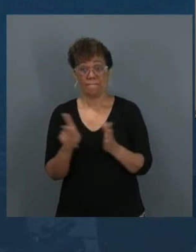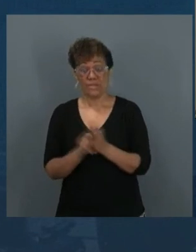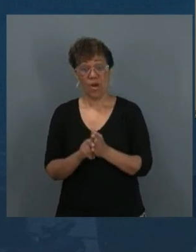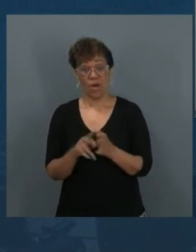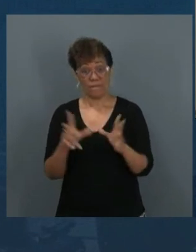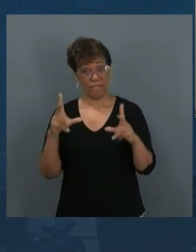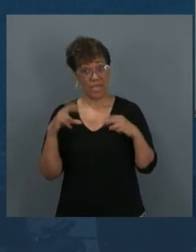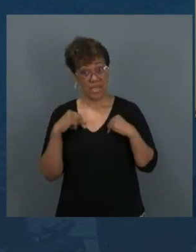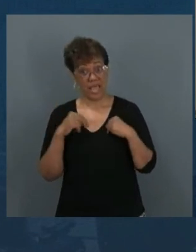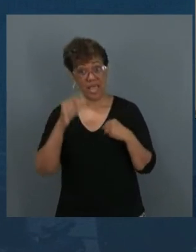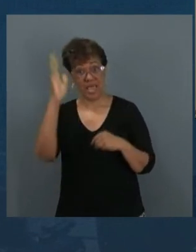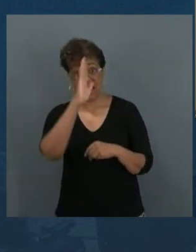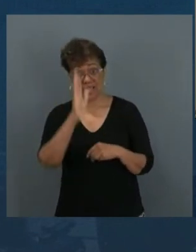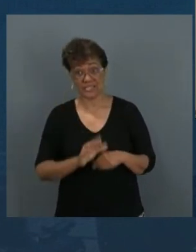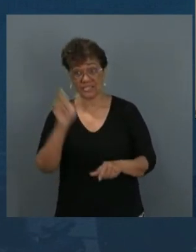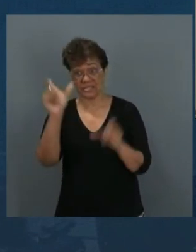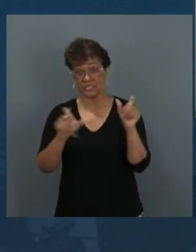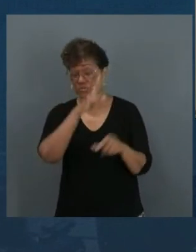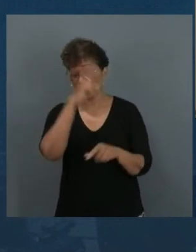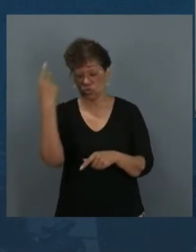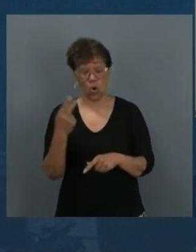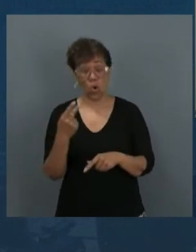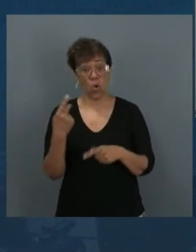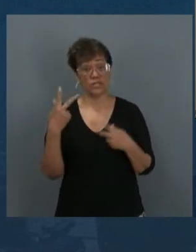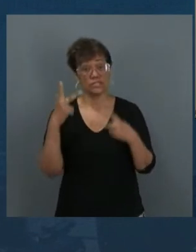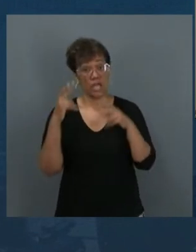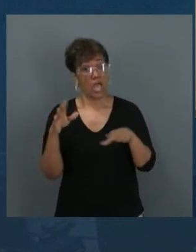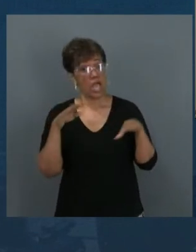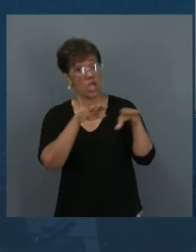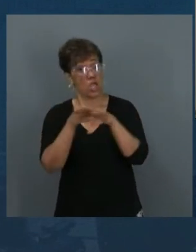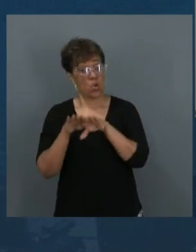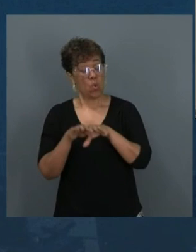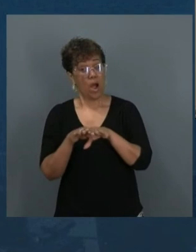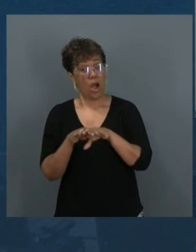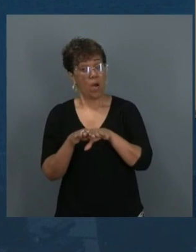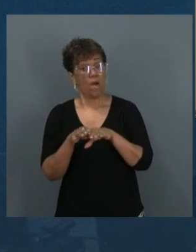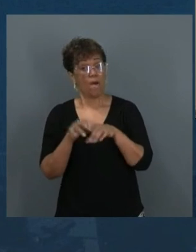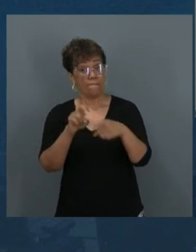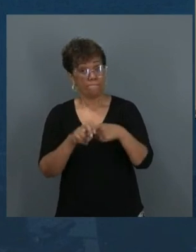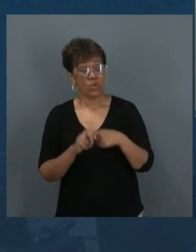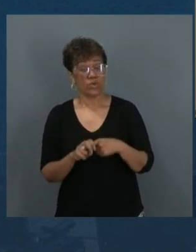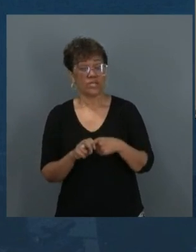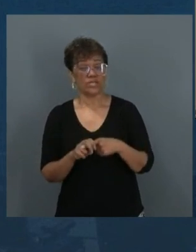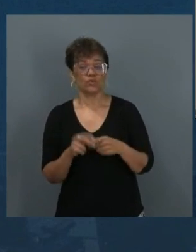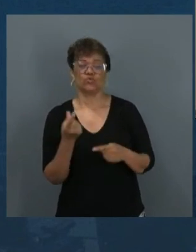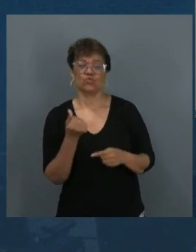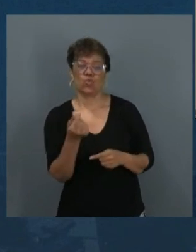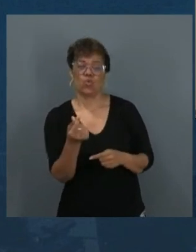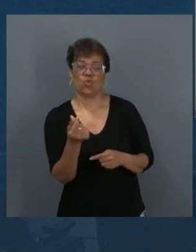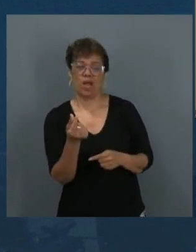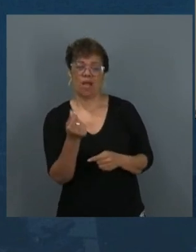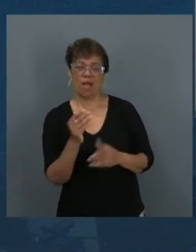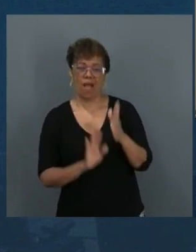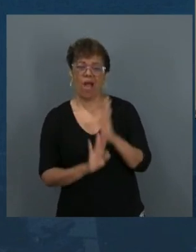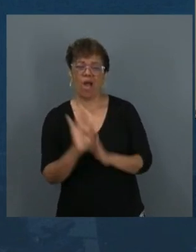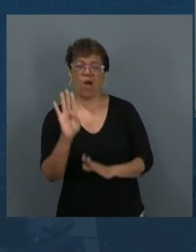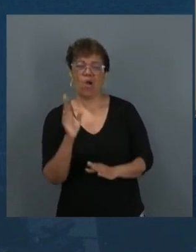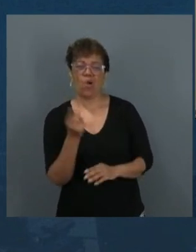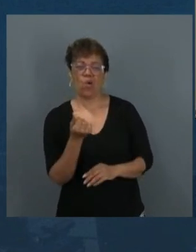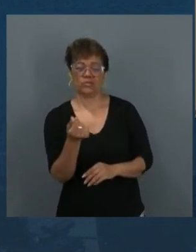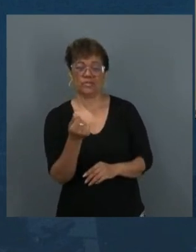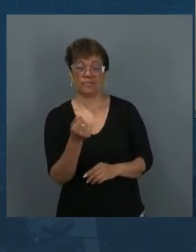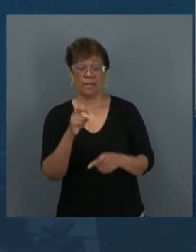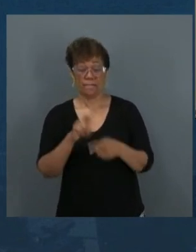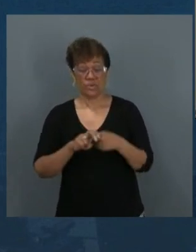brasileiros que são tão brasileiros como qualquer outros, é por isso que a conta fica alta. Então eu quero aproveitar a fala